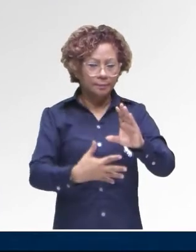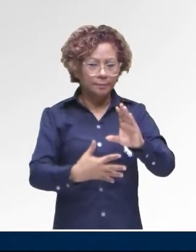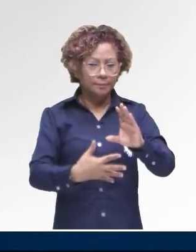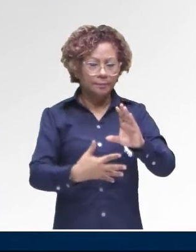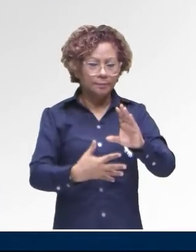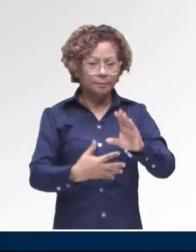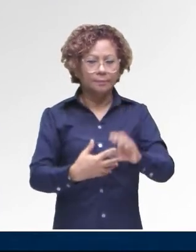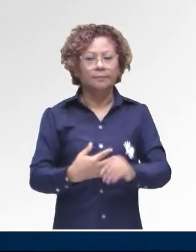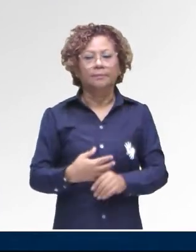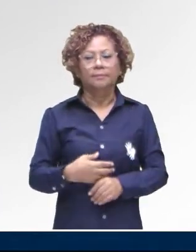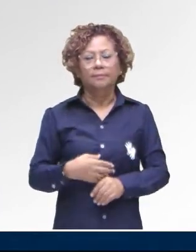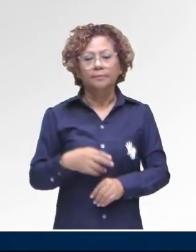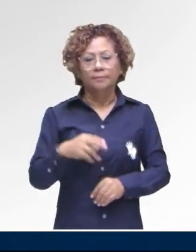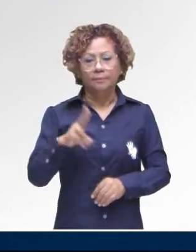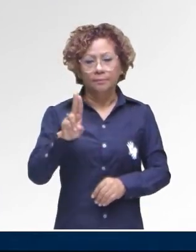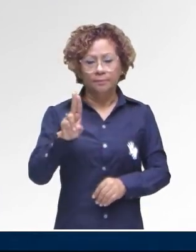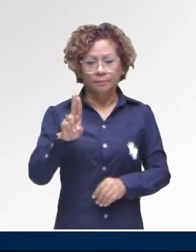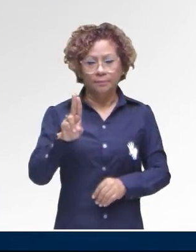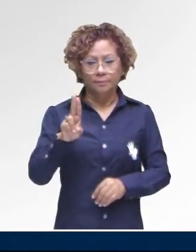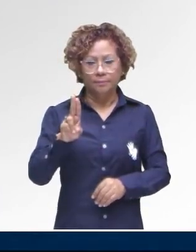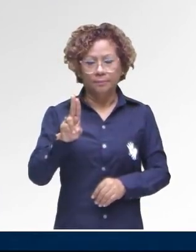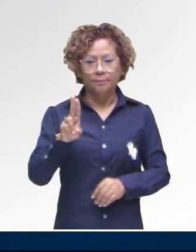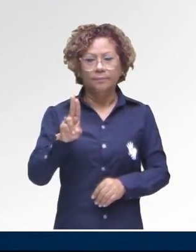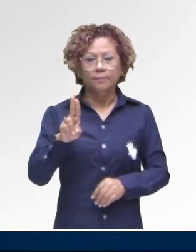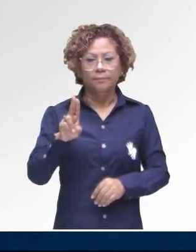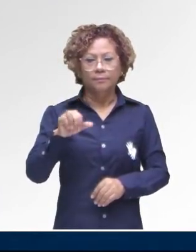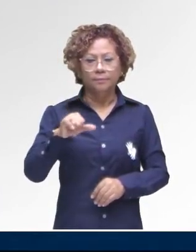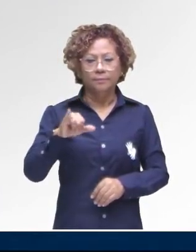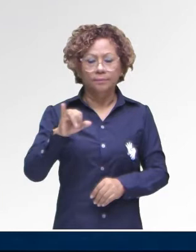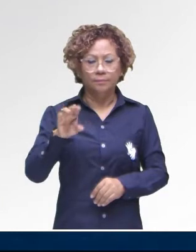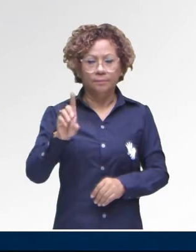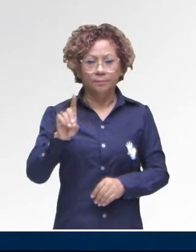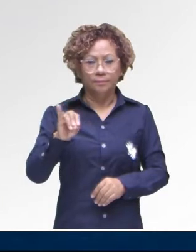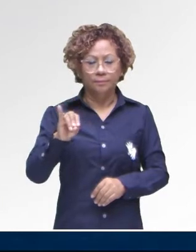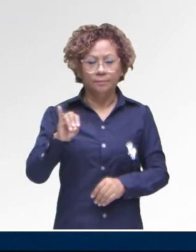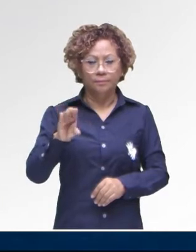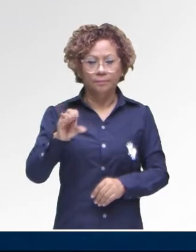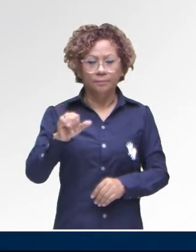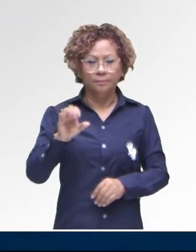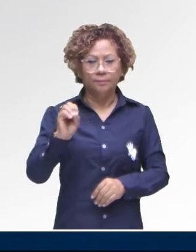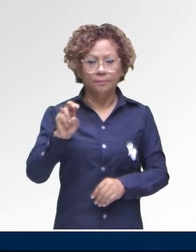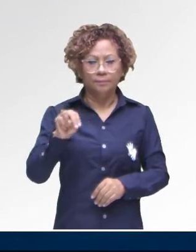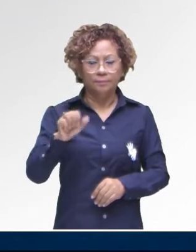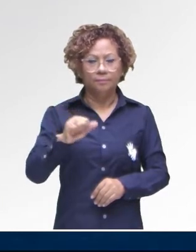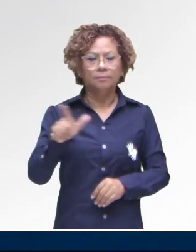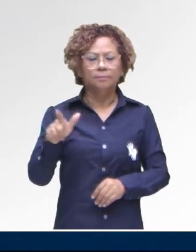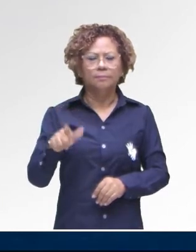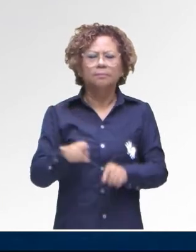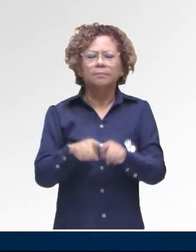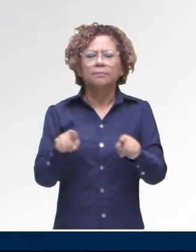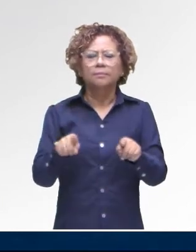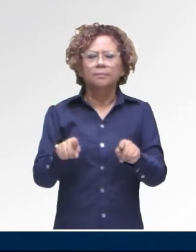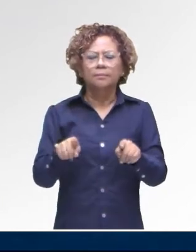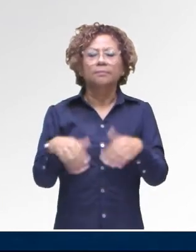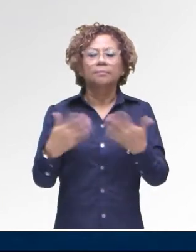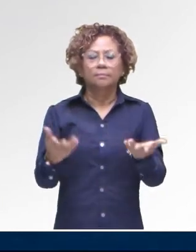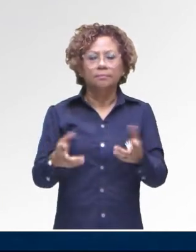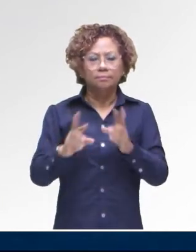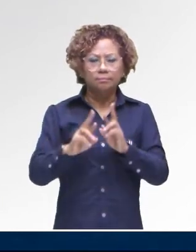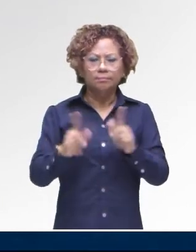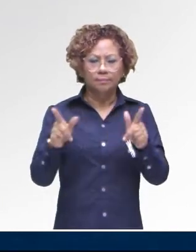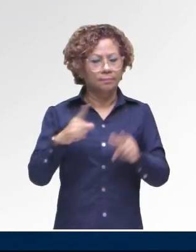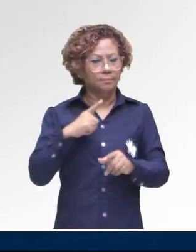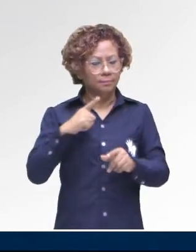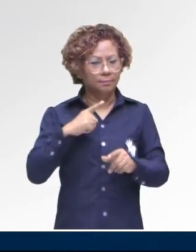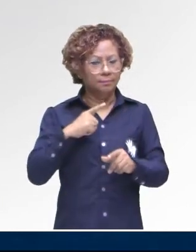né? Essas características aí, e possui infinitos pontos. Igual da reta. Qual é a diferença, né? Ela tem um ponto